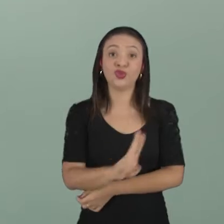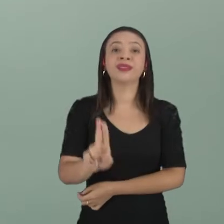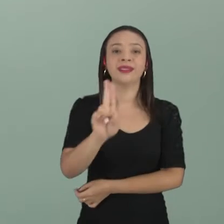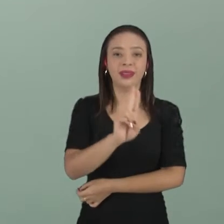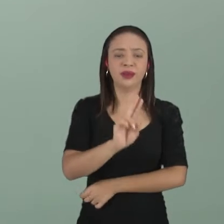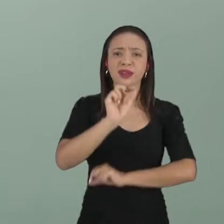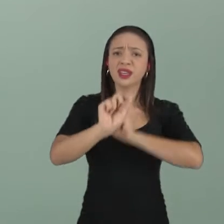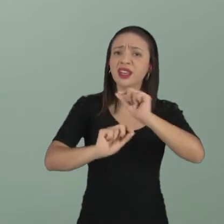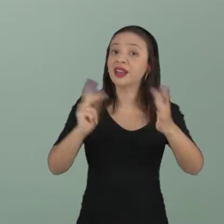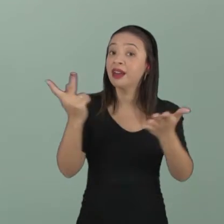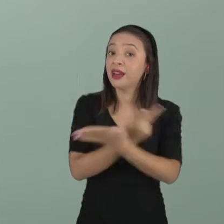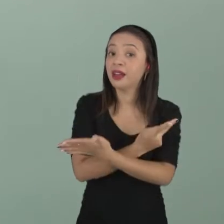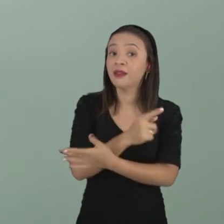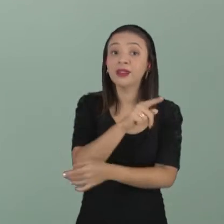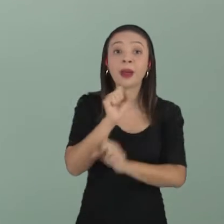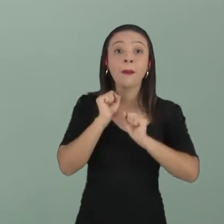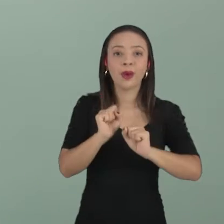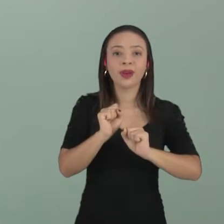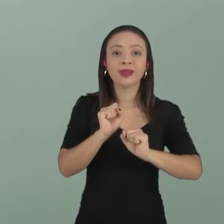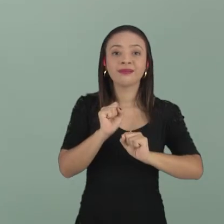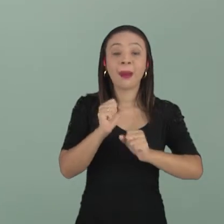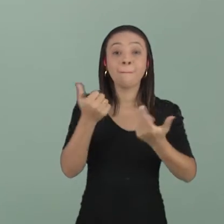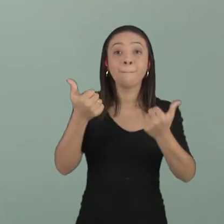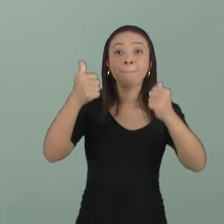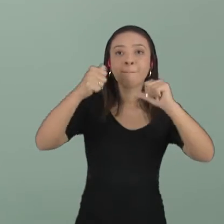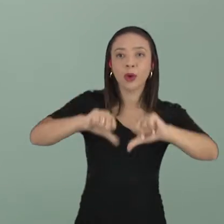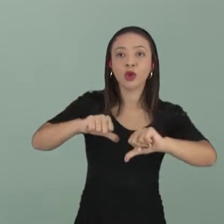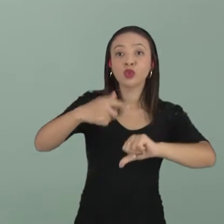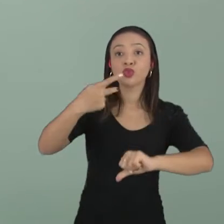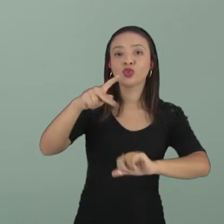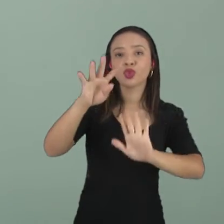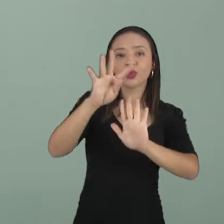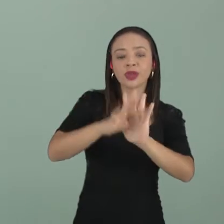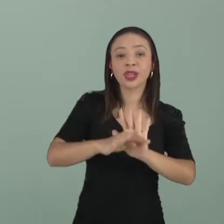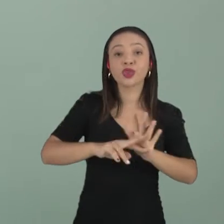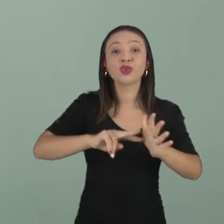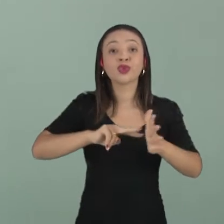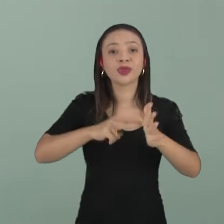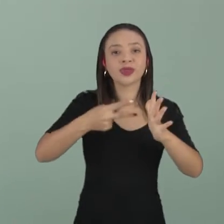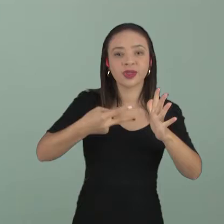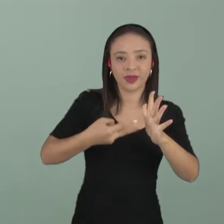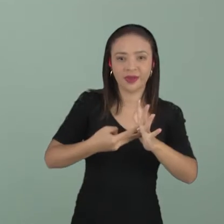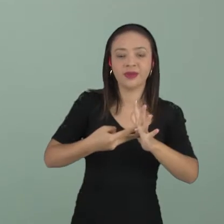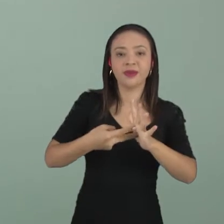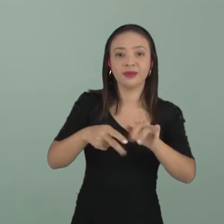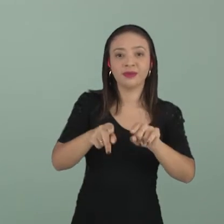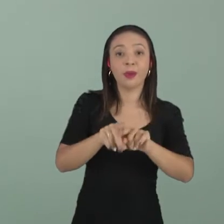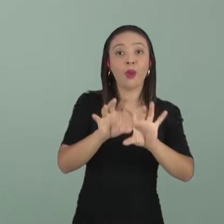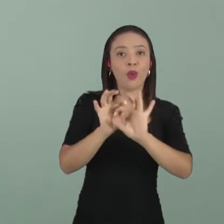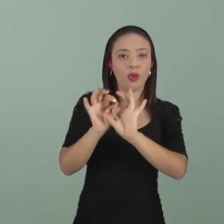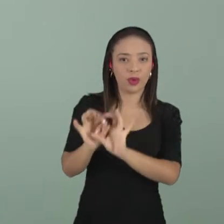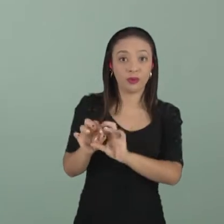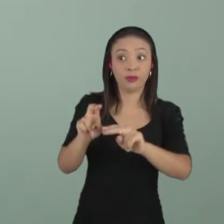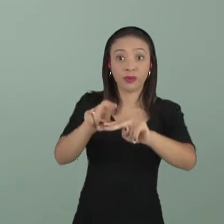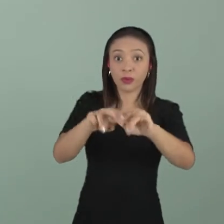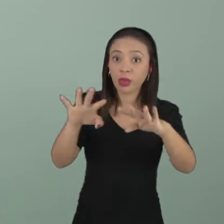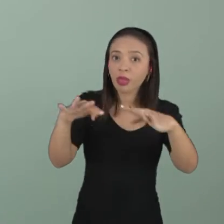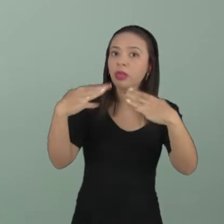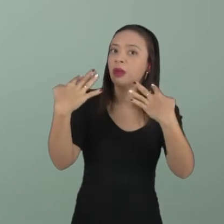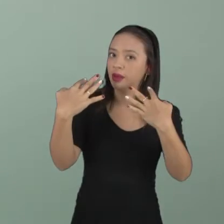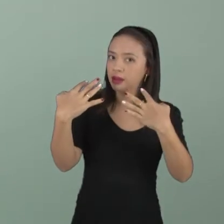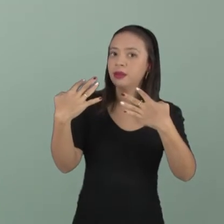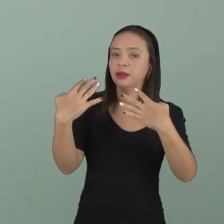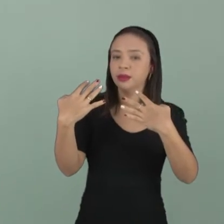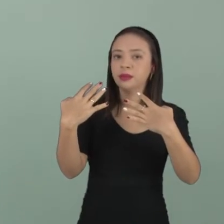utilizado, vocês podem comprometer o sentido do texto de vocês. Então, atentem-se, prestem bastante